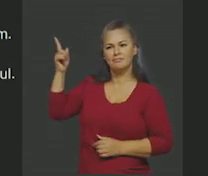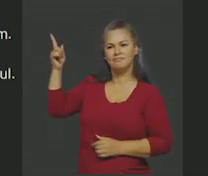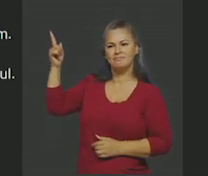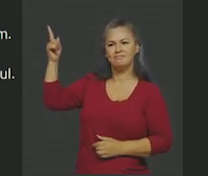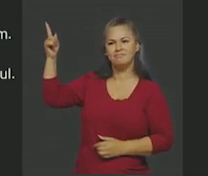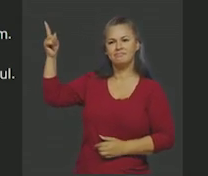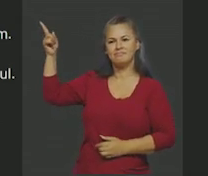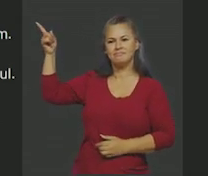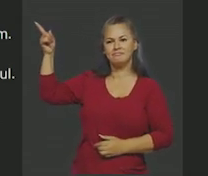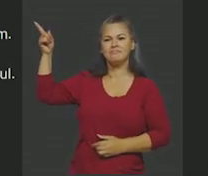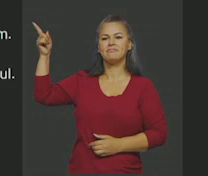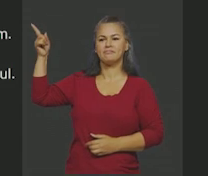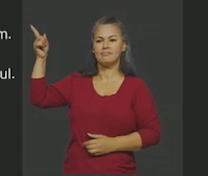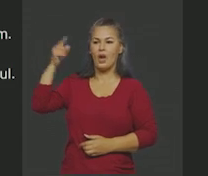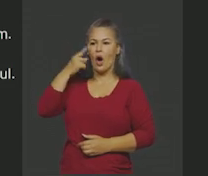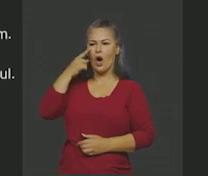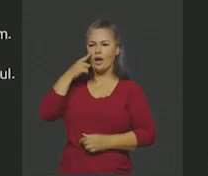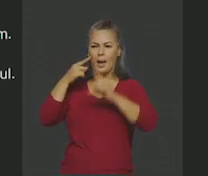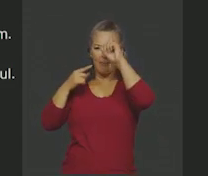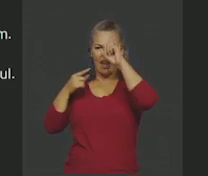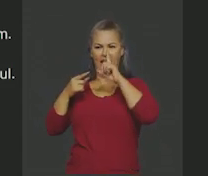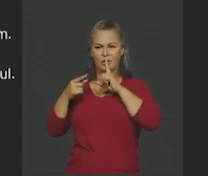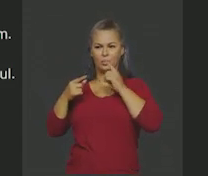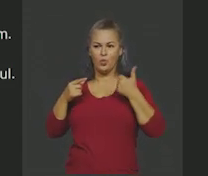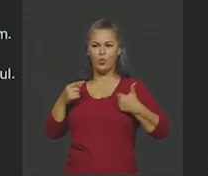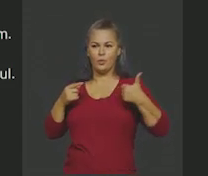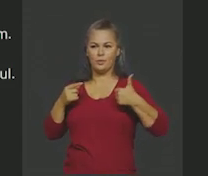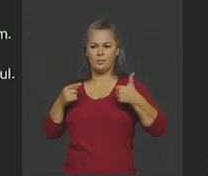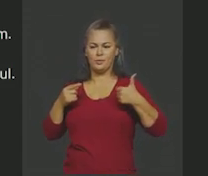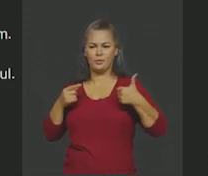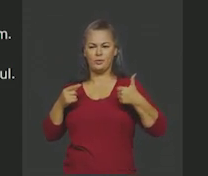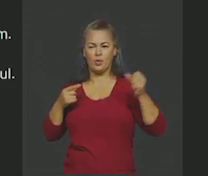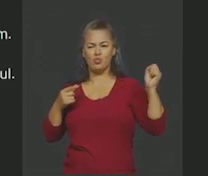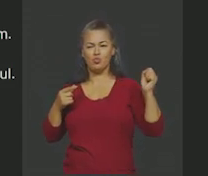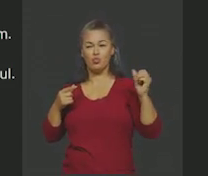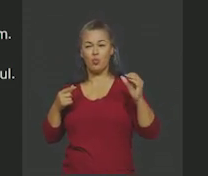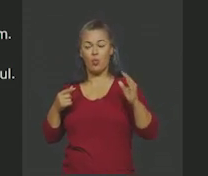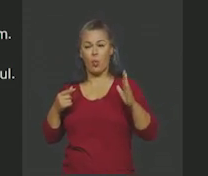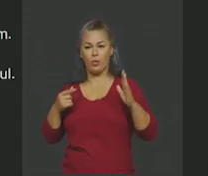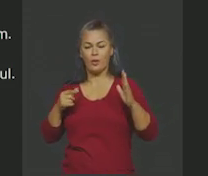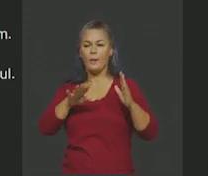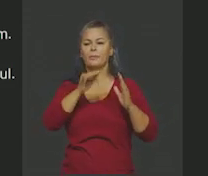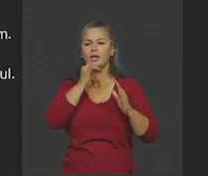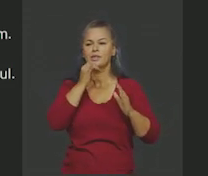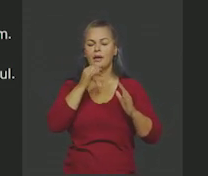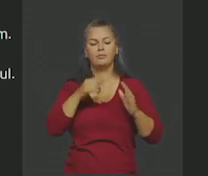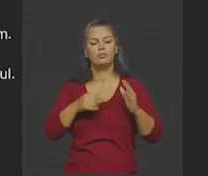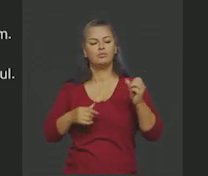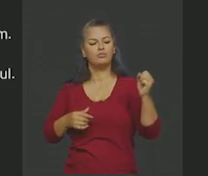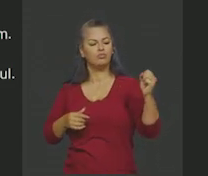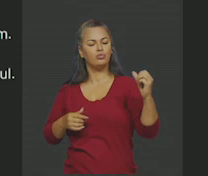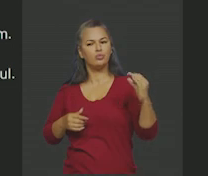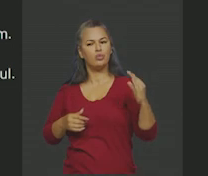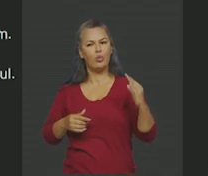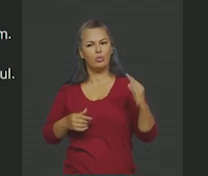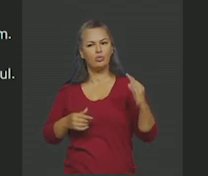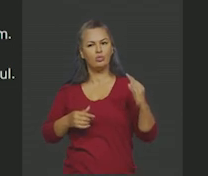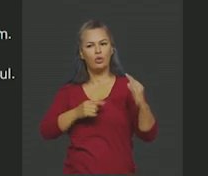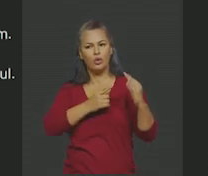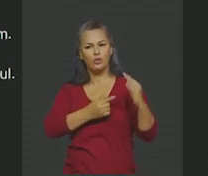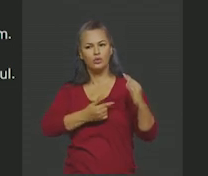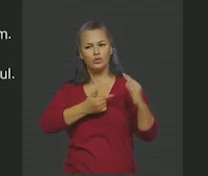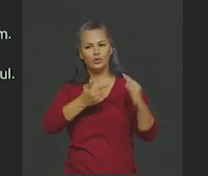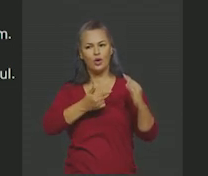vocês. A luz, número 1, ela está entrando aqui, chega aqui no